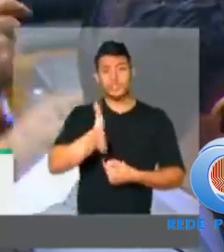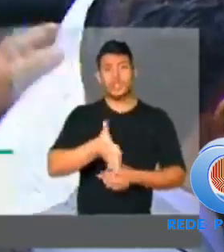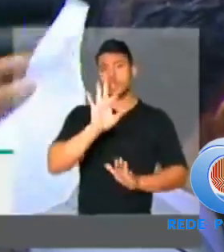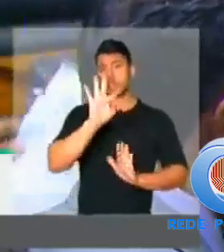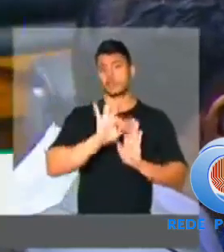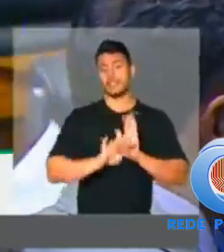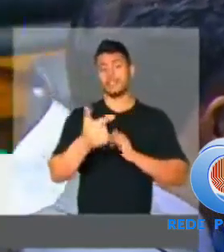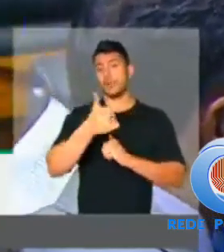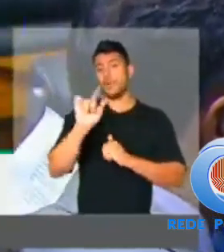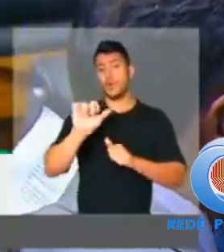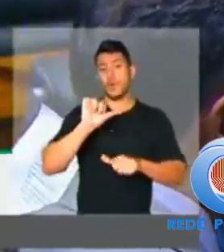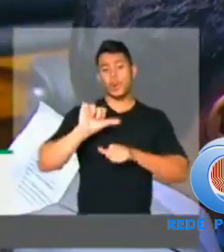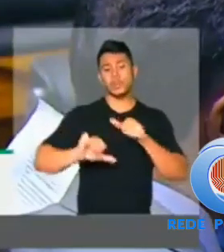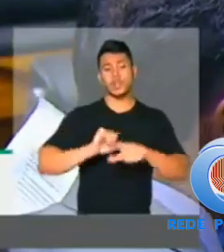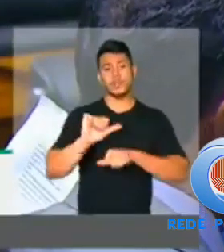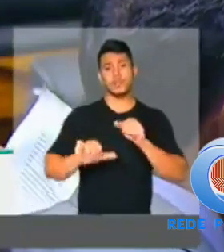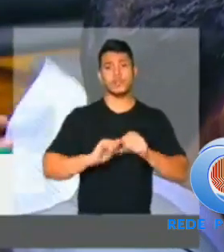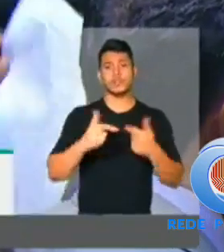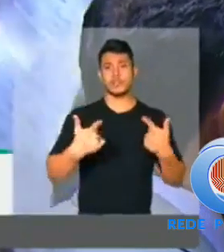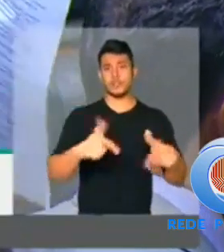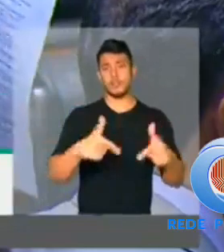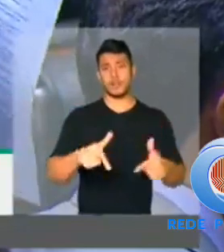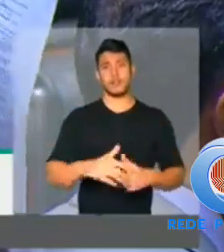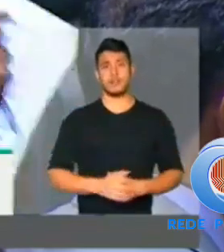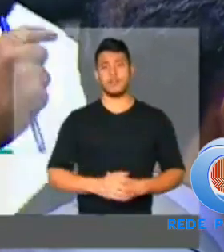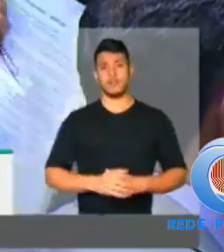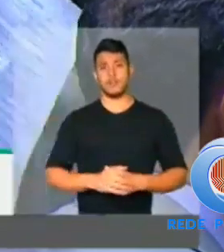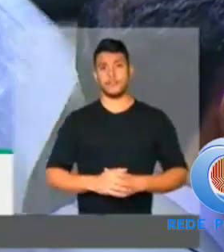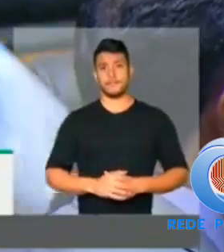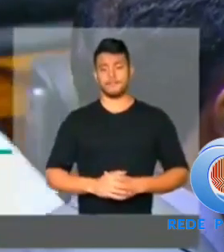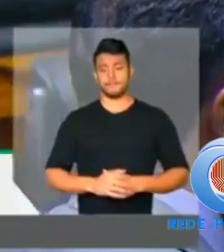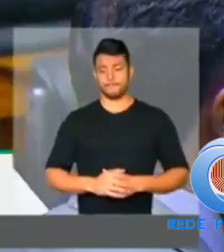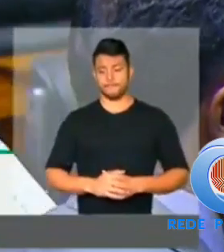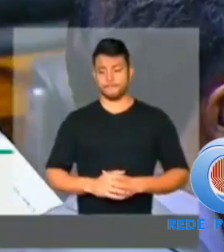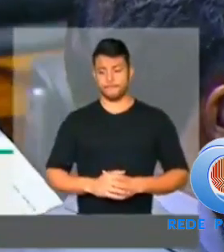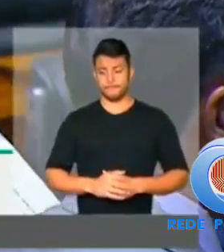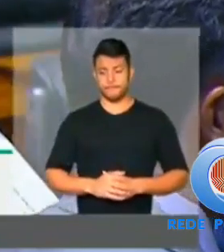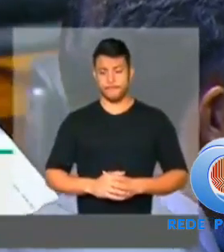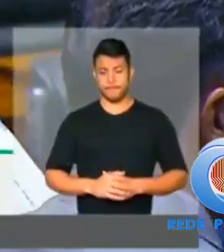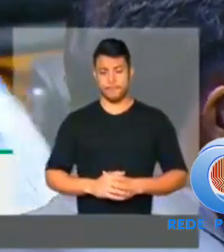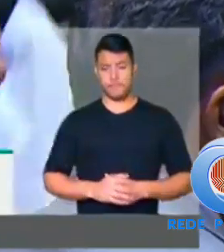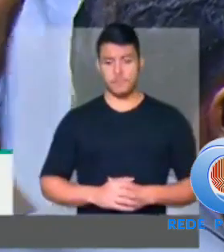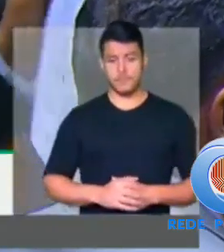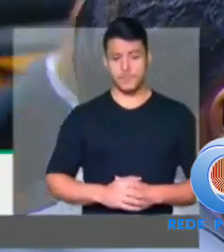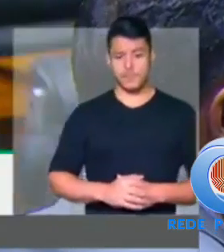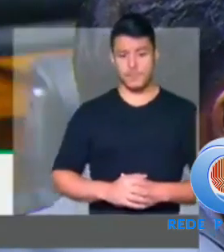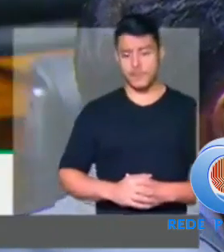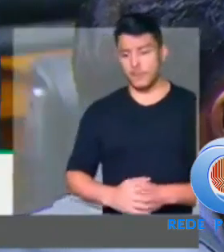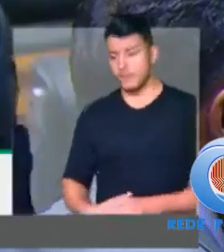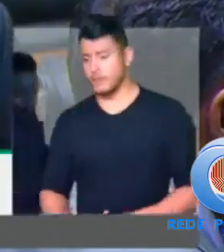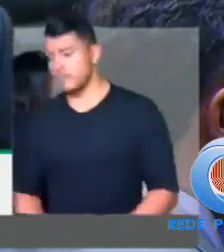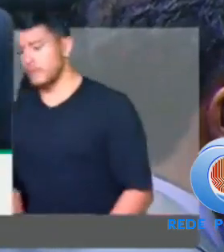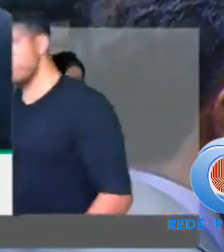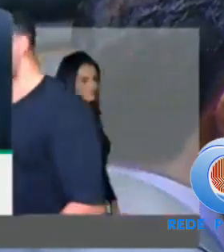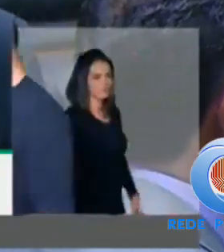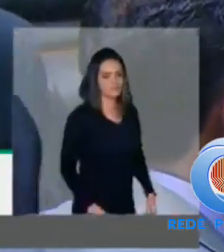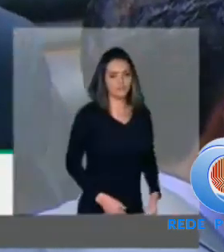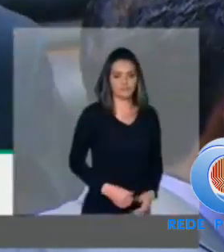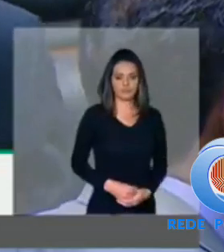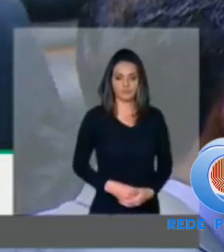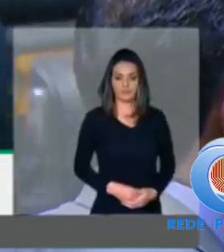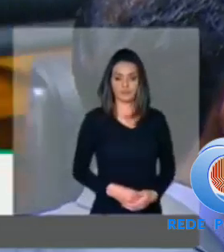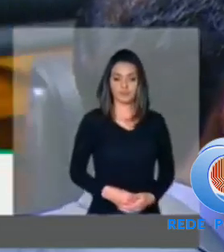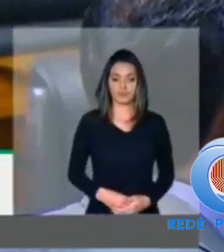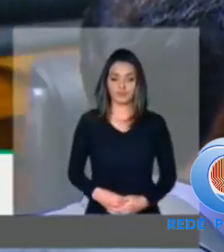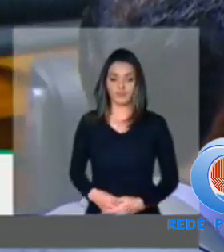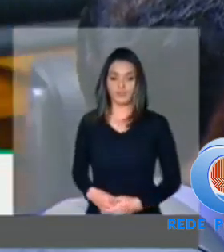uma outra reforma trabalhista. Estão querendo liberar o trabalho aos domingos para todos os segmentos de